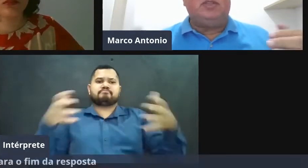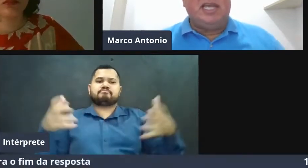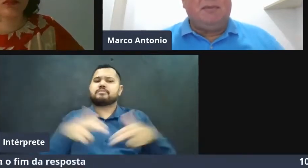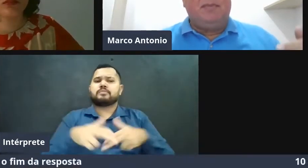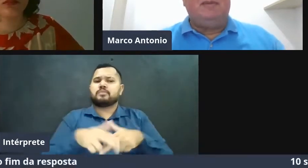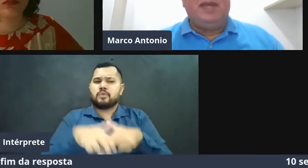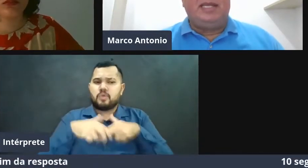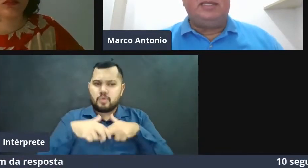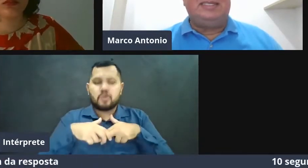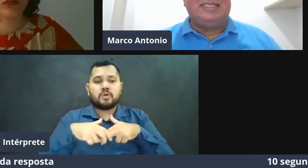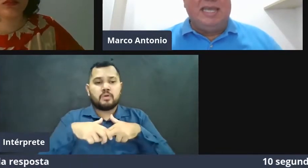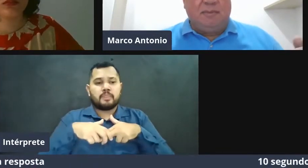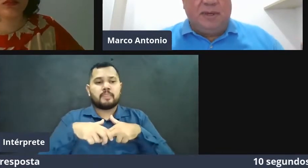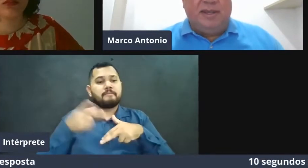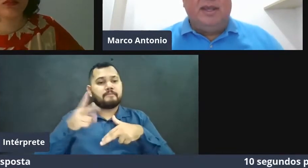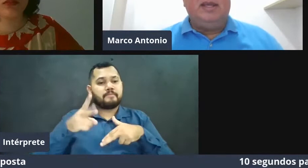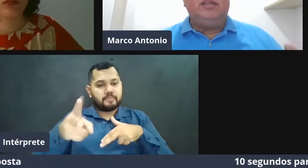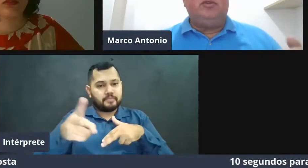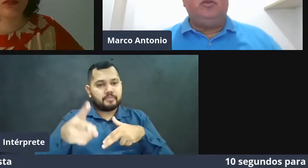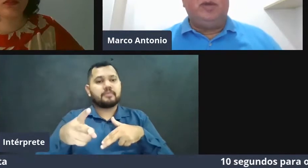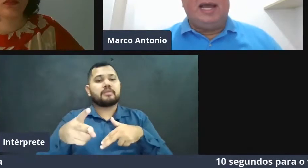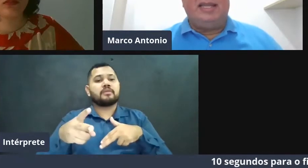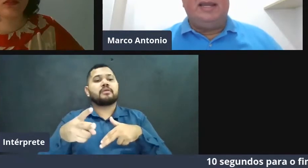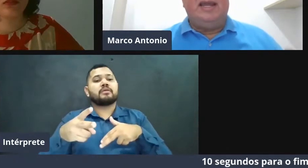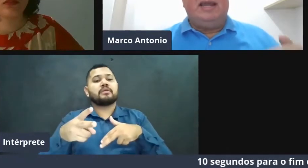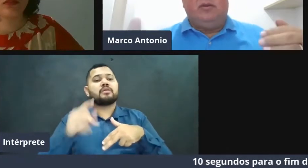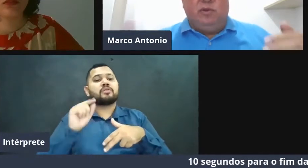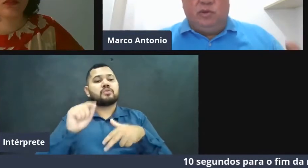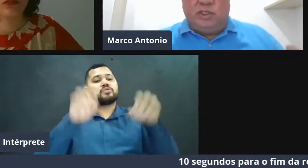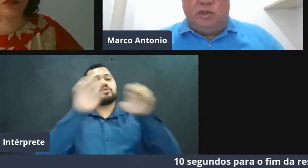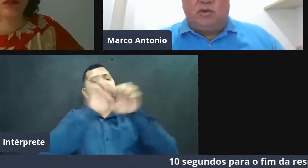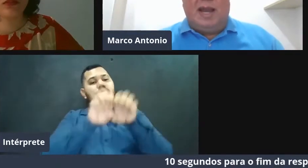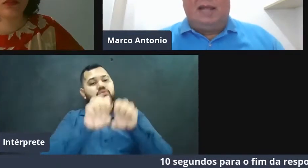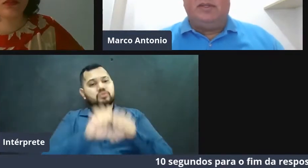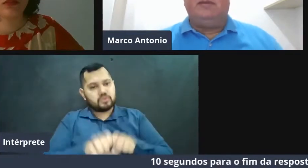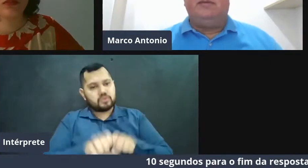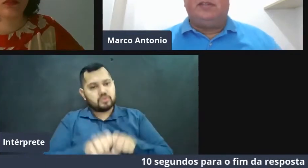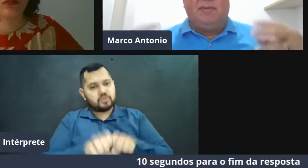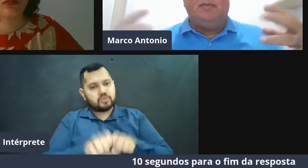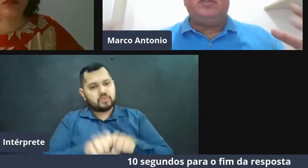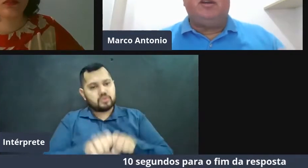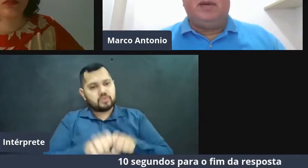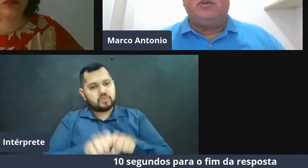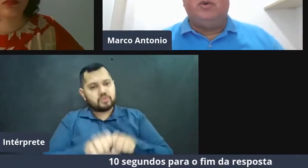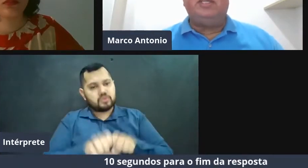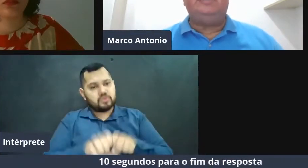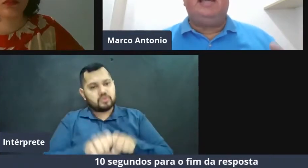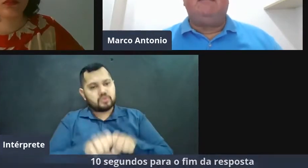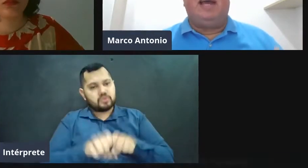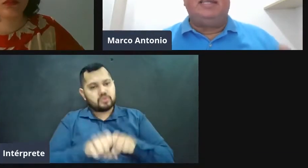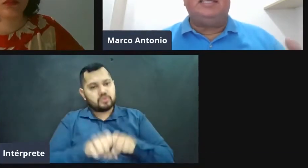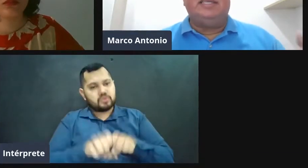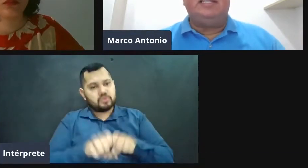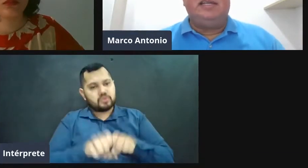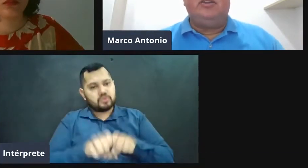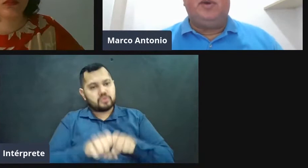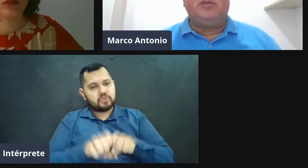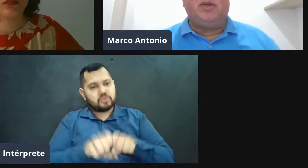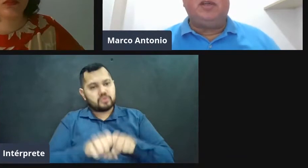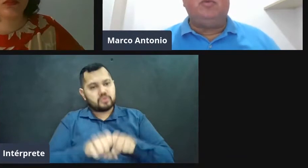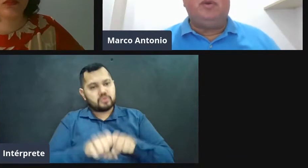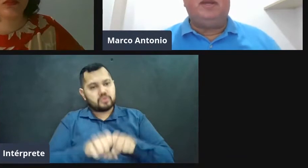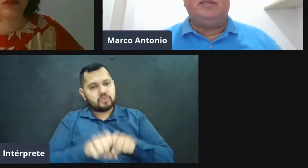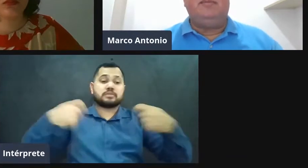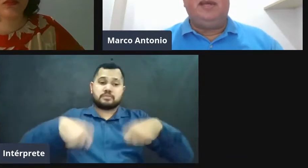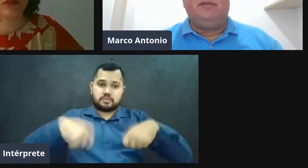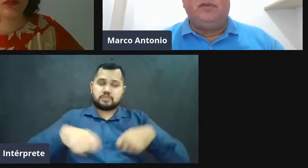da expansão sempre premente, sempre estruturada dos seus quadros, né? Sempre buscando mais coisas, e há necessidade